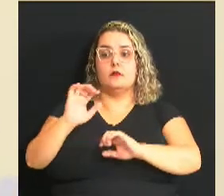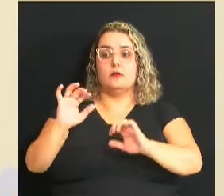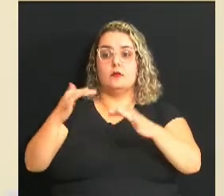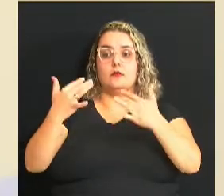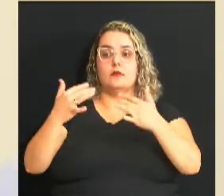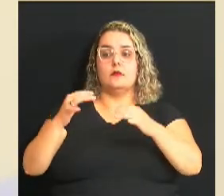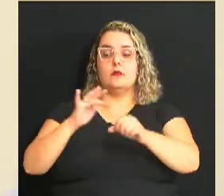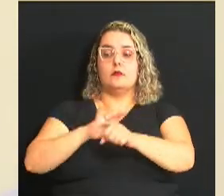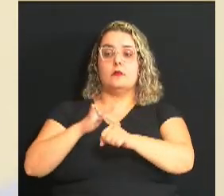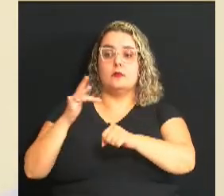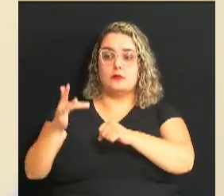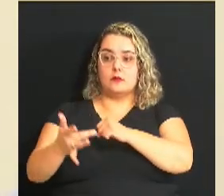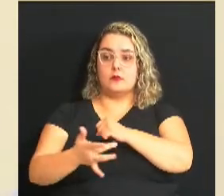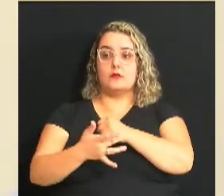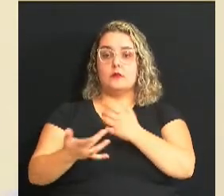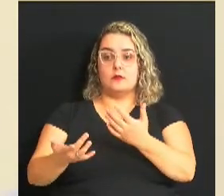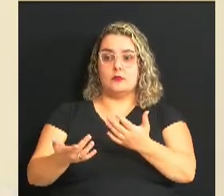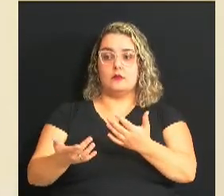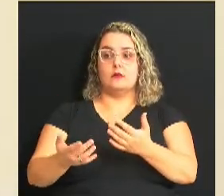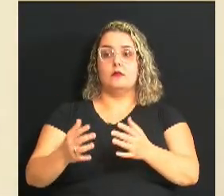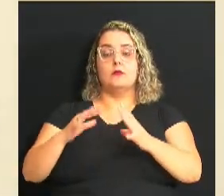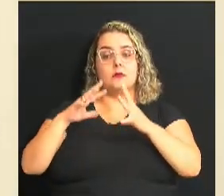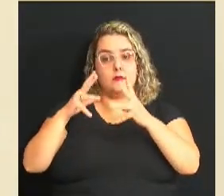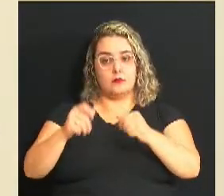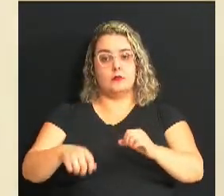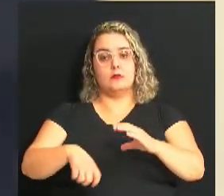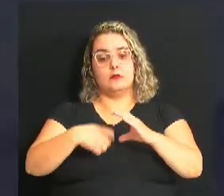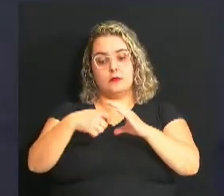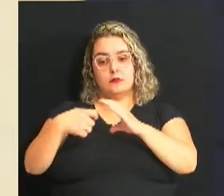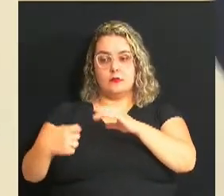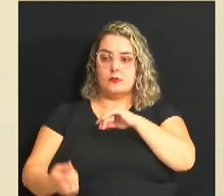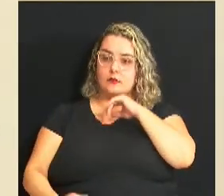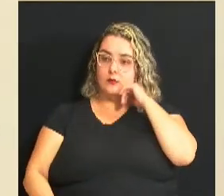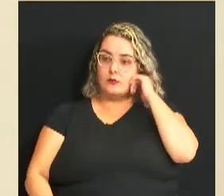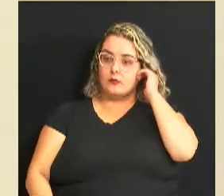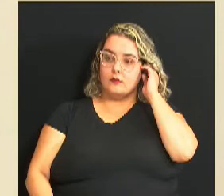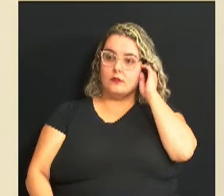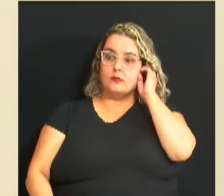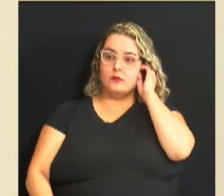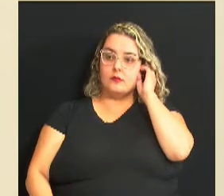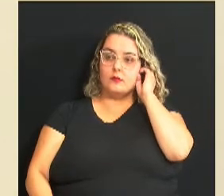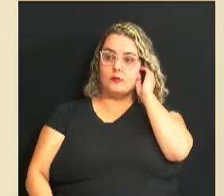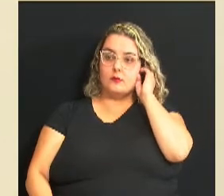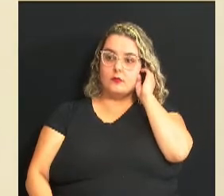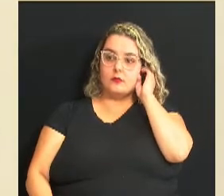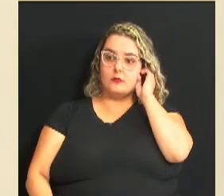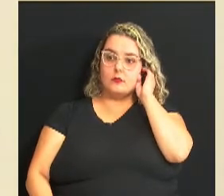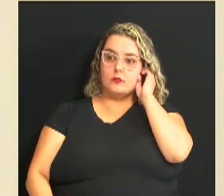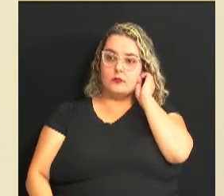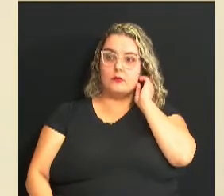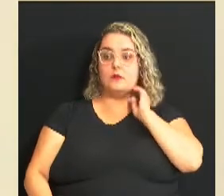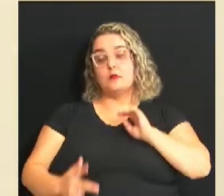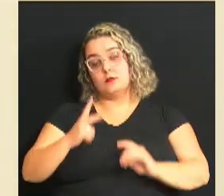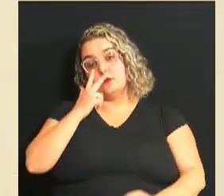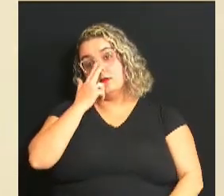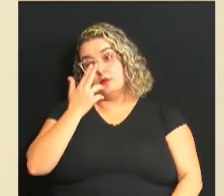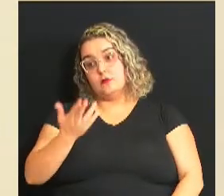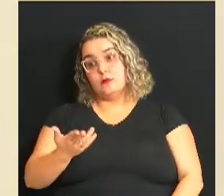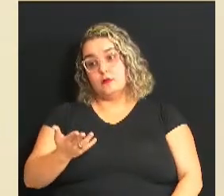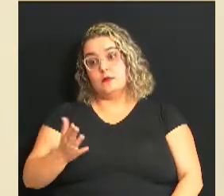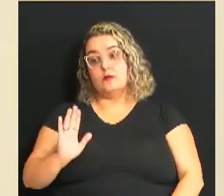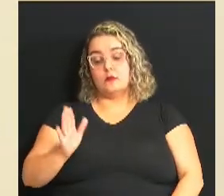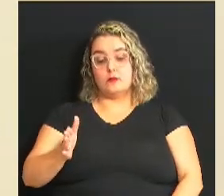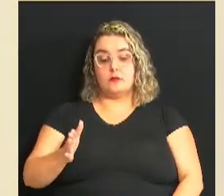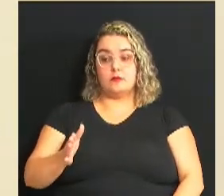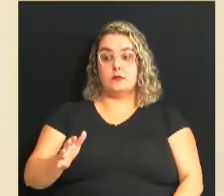redes sociais, e isso tudo fica gravado. Então, o que me parece aqui que já ganhou um